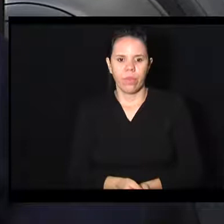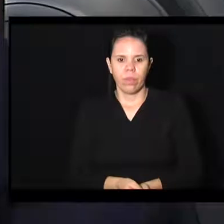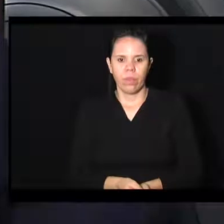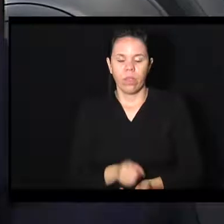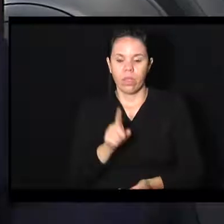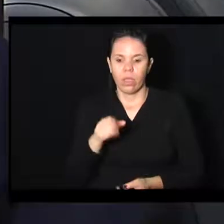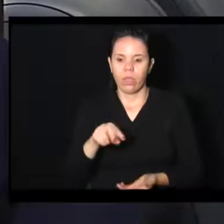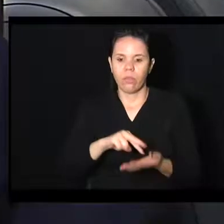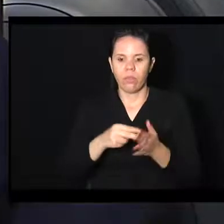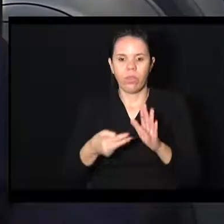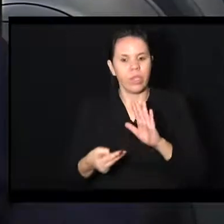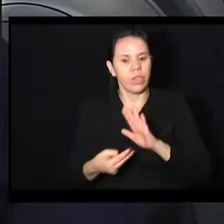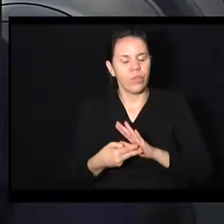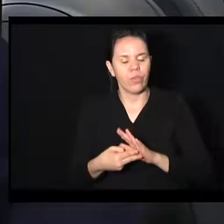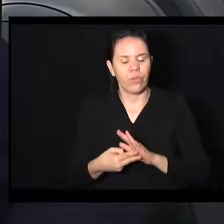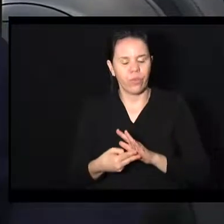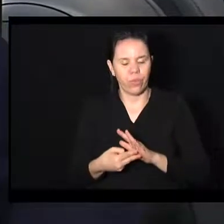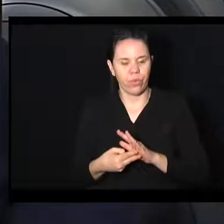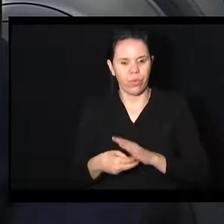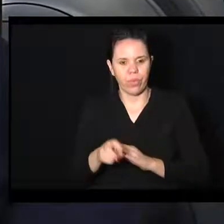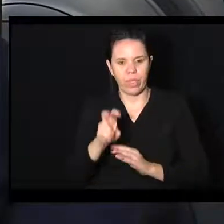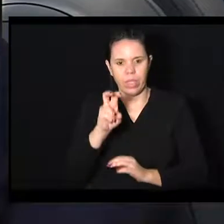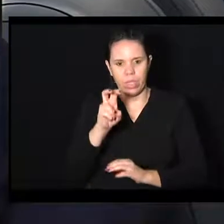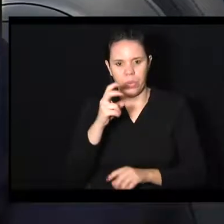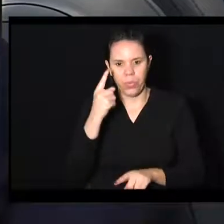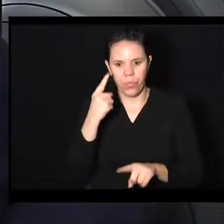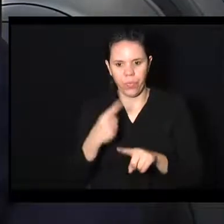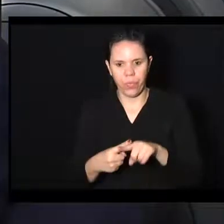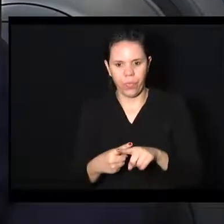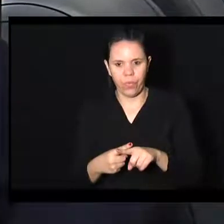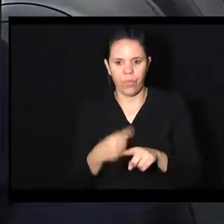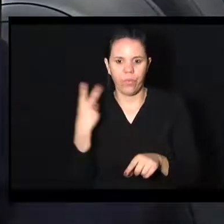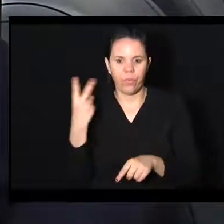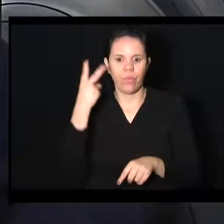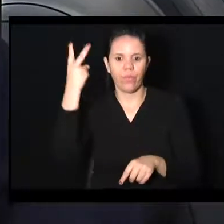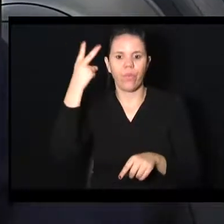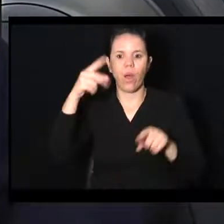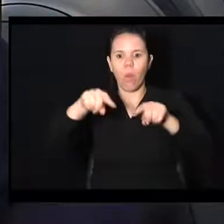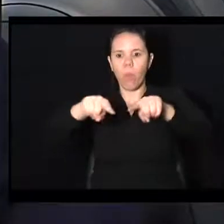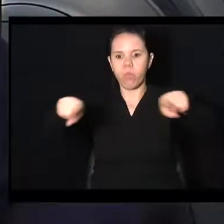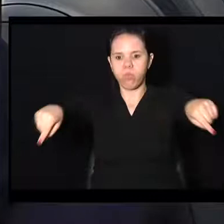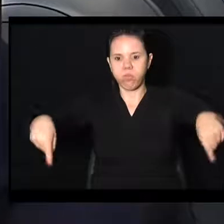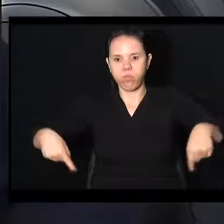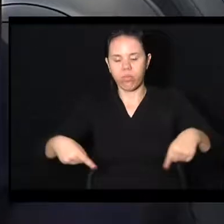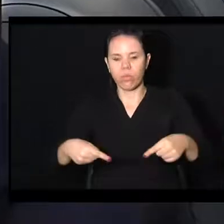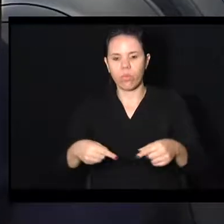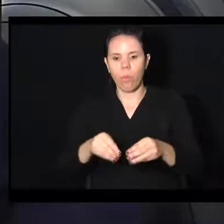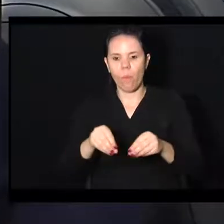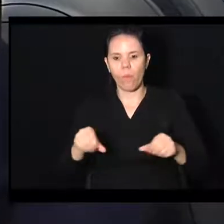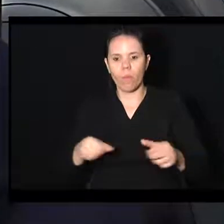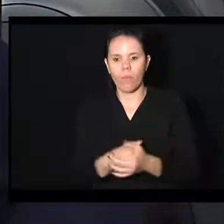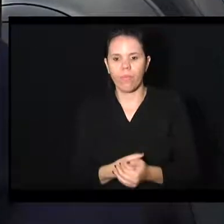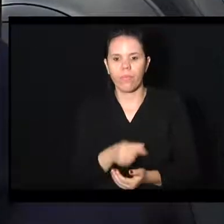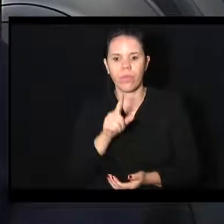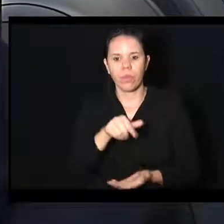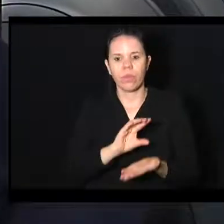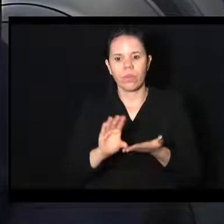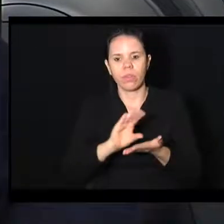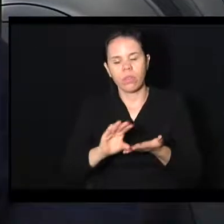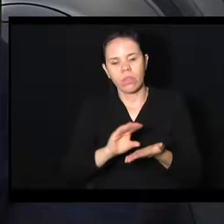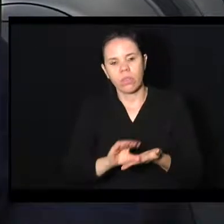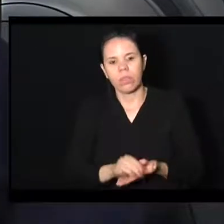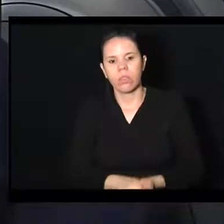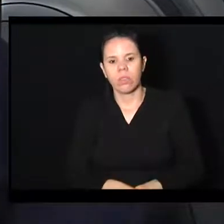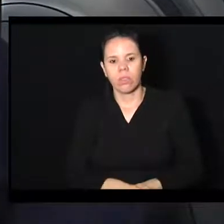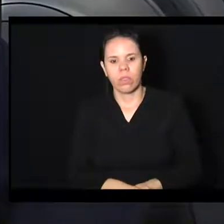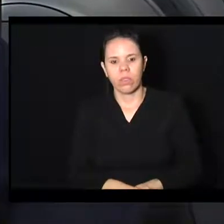representa 5 vezes o valor do terreno. E com esses recursos,